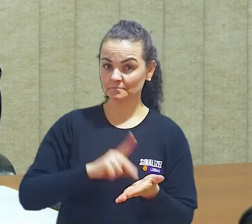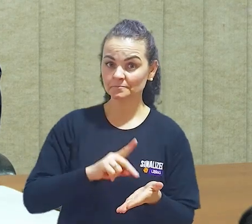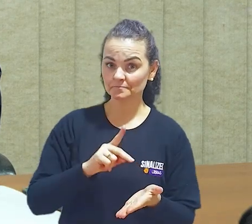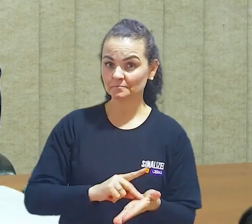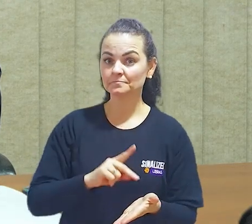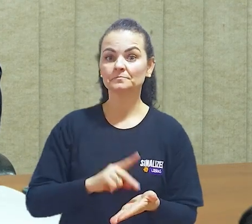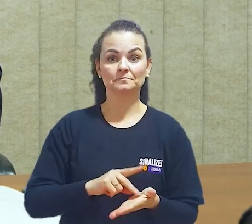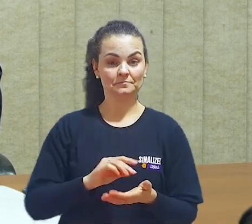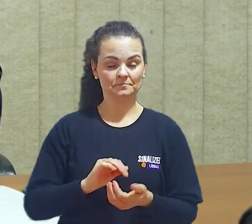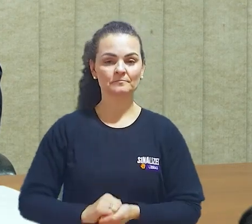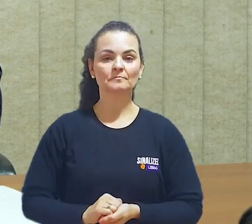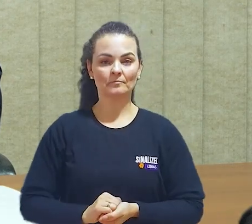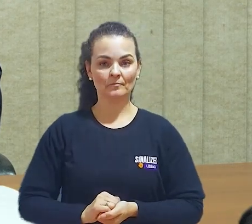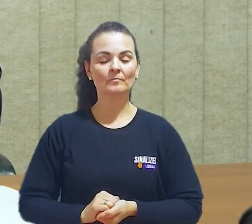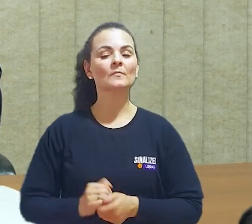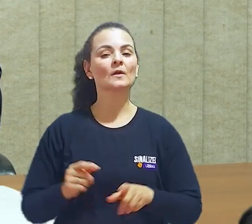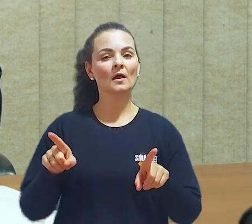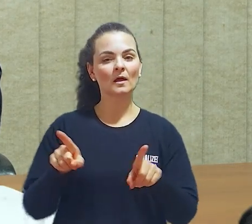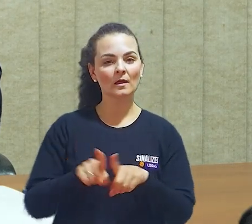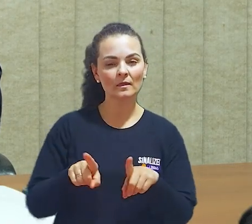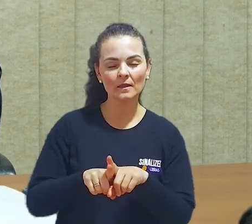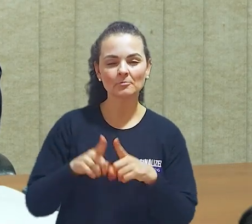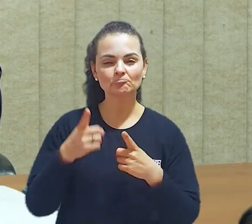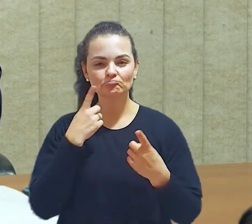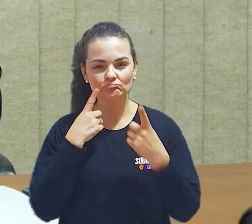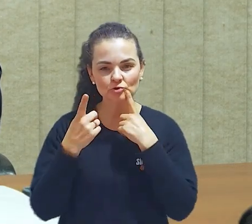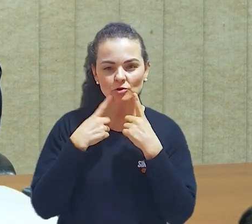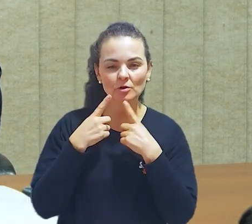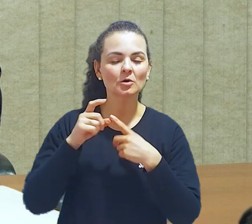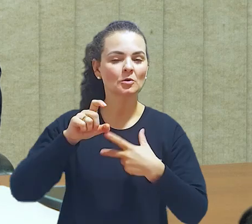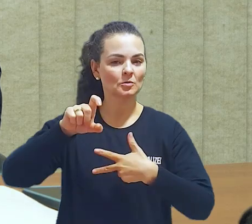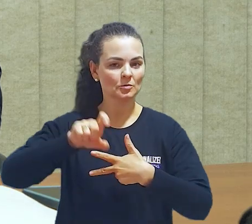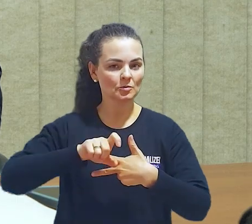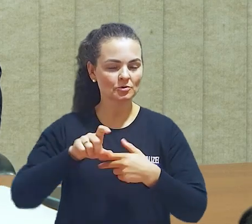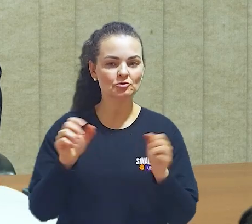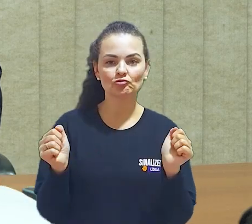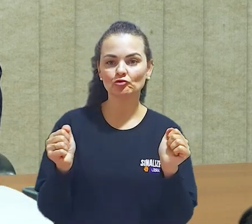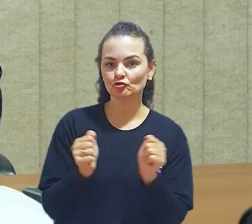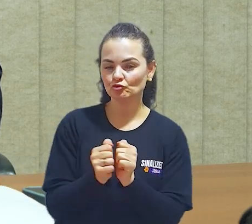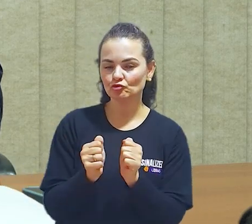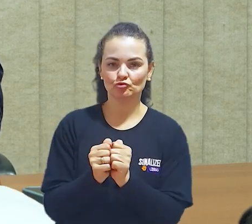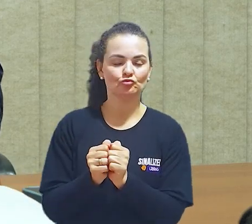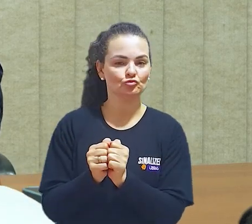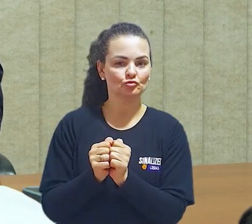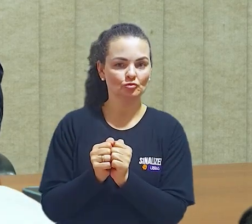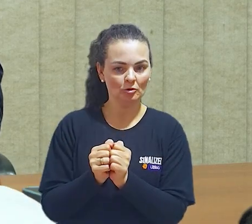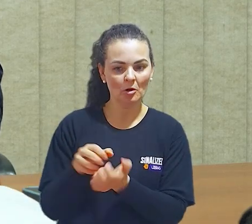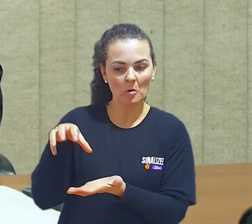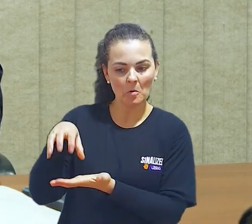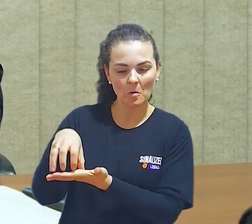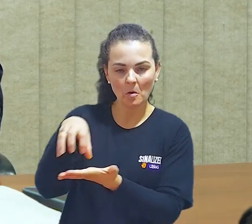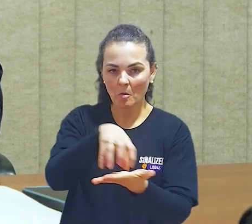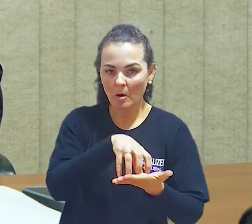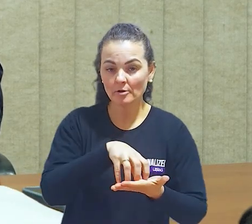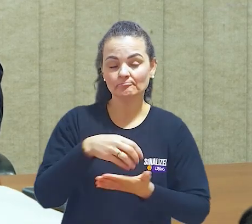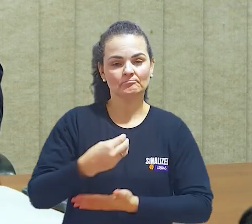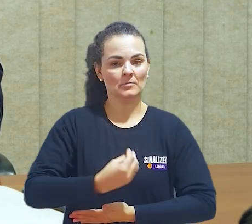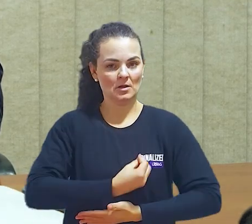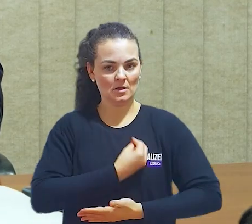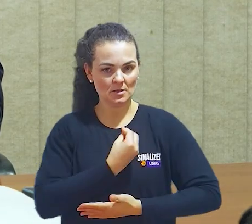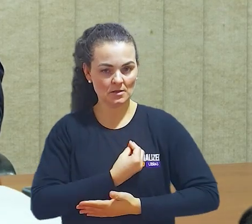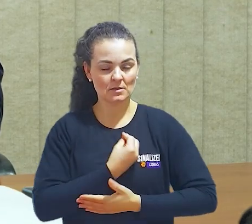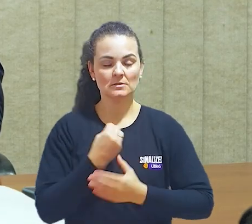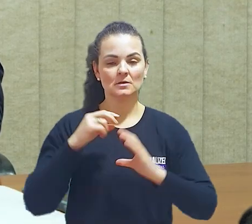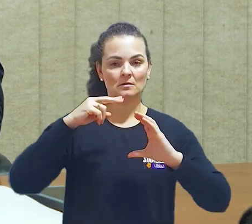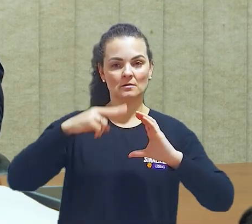no sentido de um diálogo tanto com o Executivo, com os demais órgãos existentes aqui na